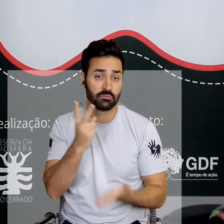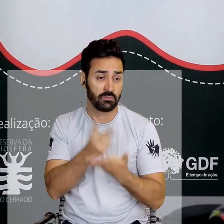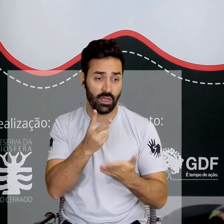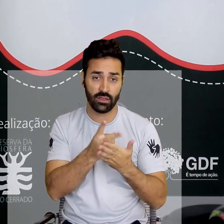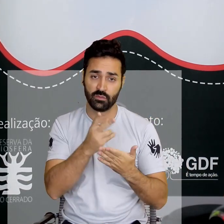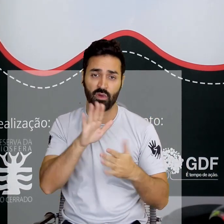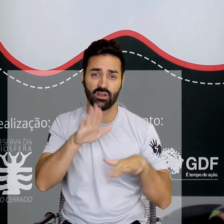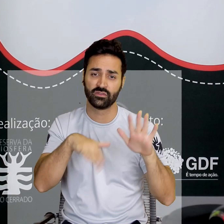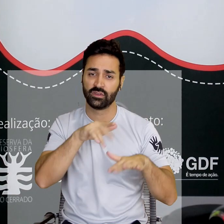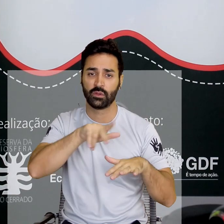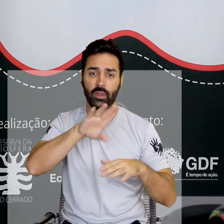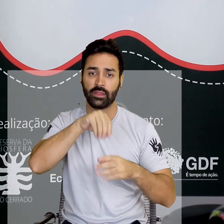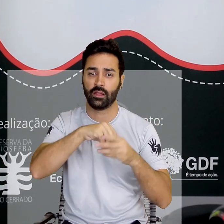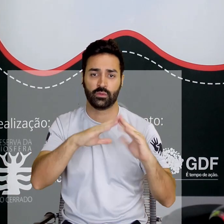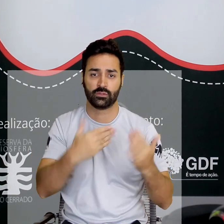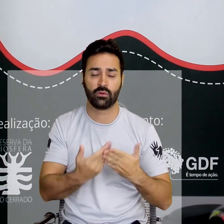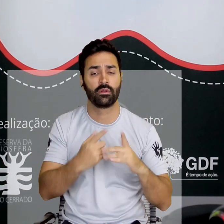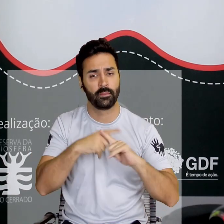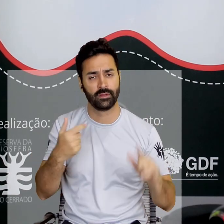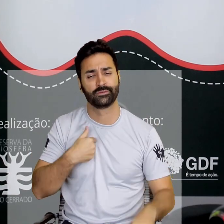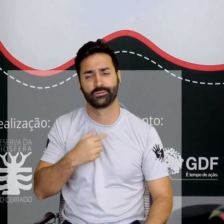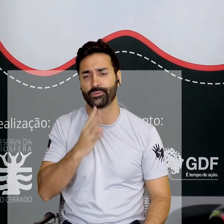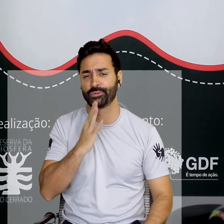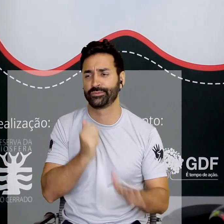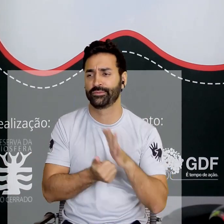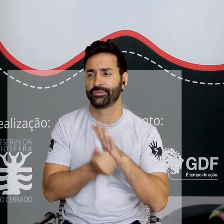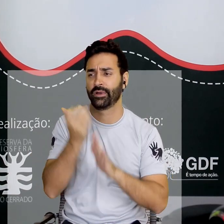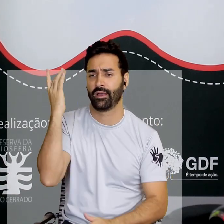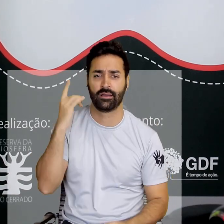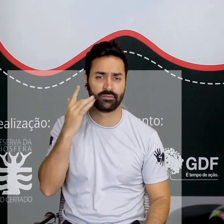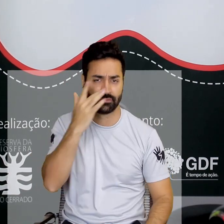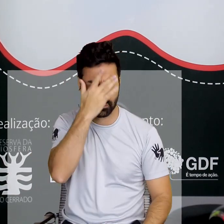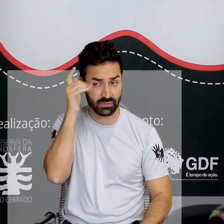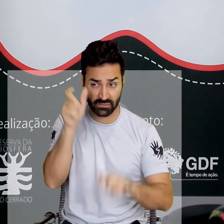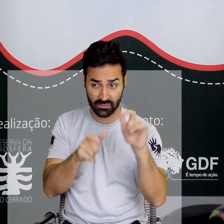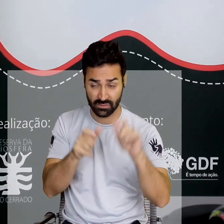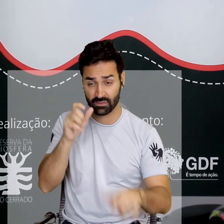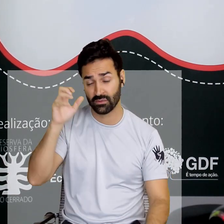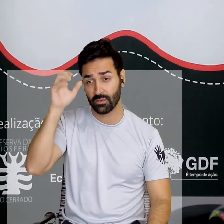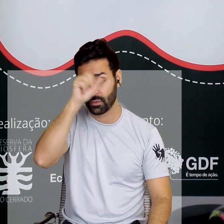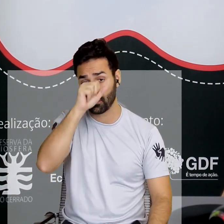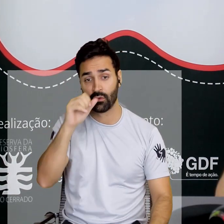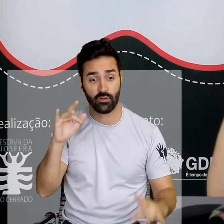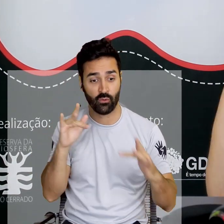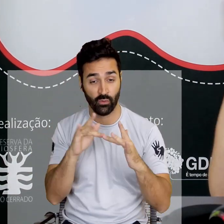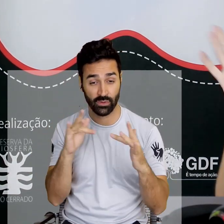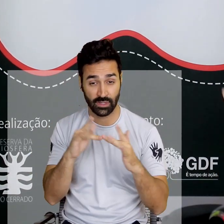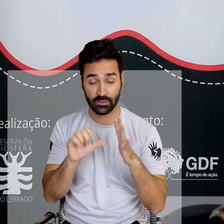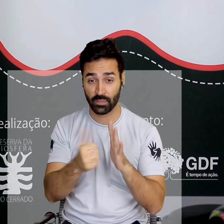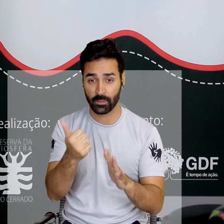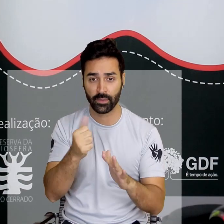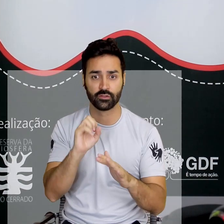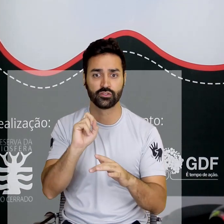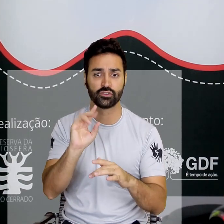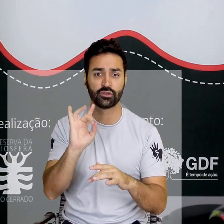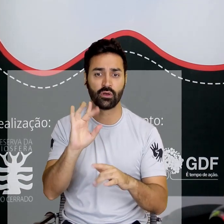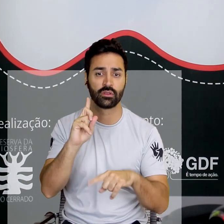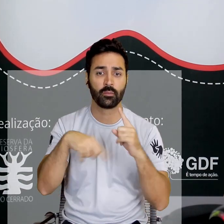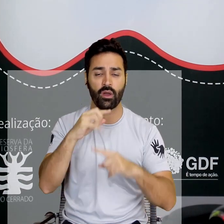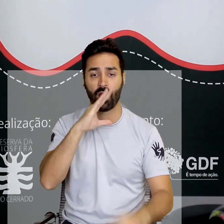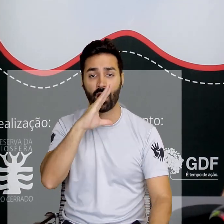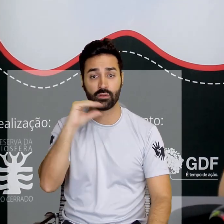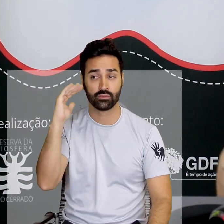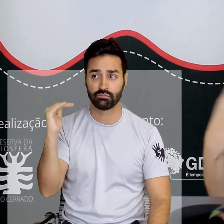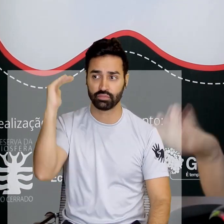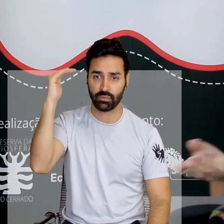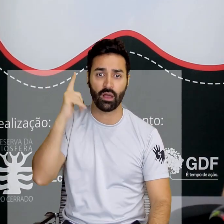escolar. Então, assim, eu conheço vários casos de pessoas que aprenderam, entraram em contato com a língua de sinais depois de adulto e que